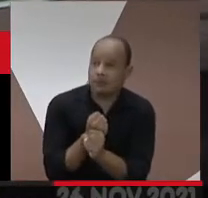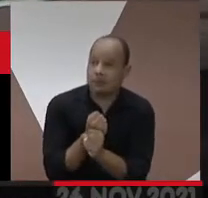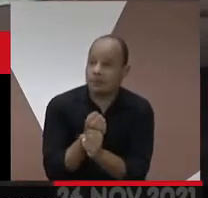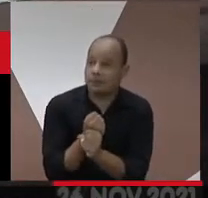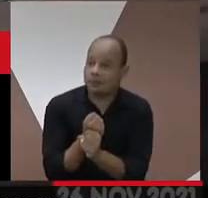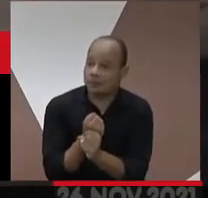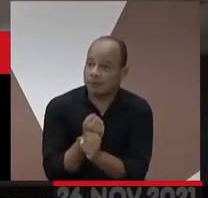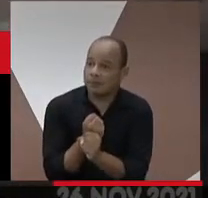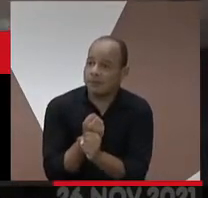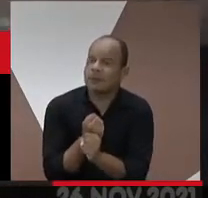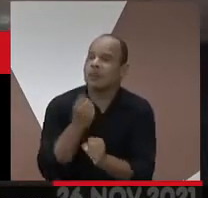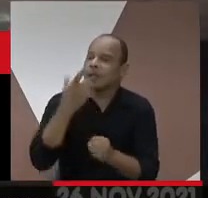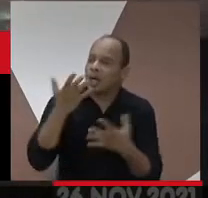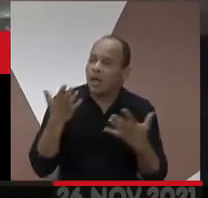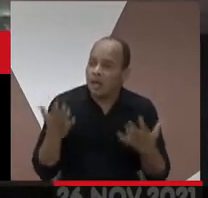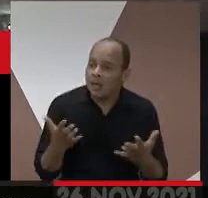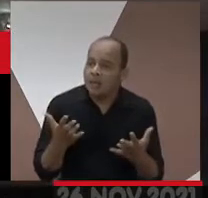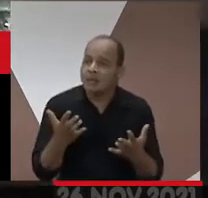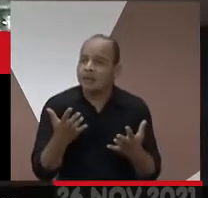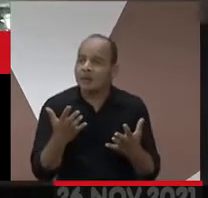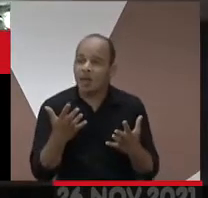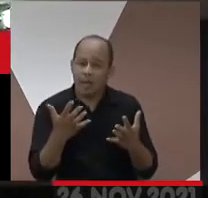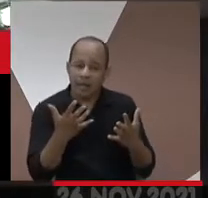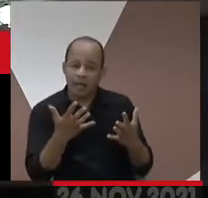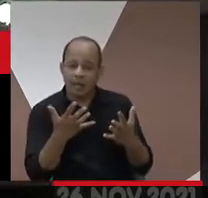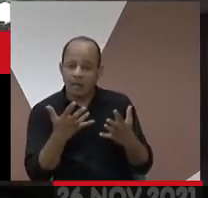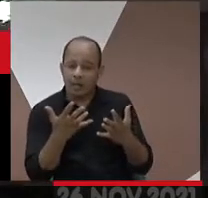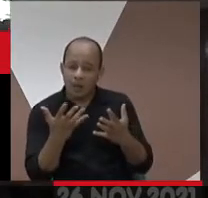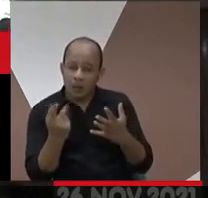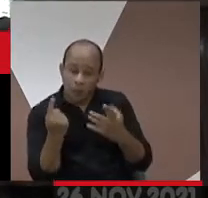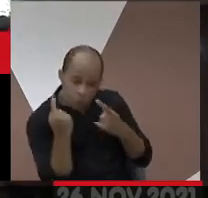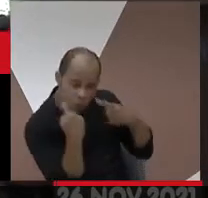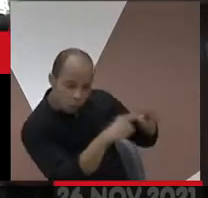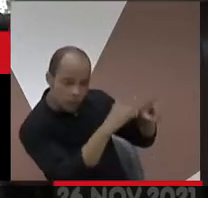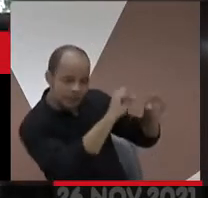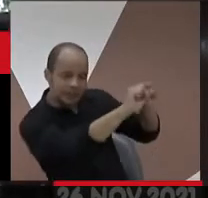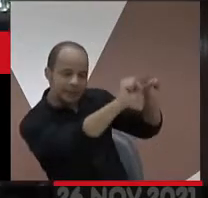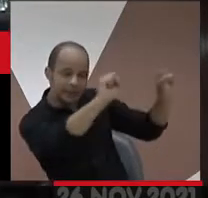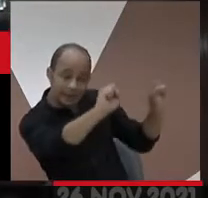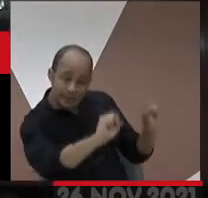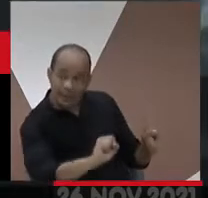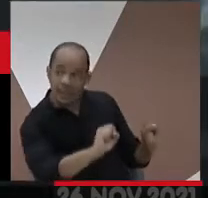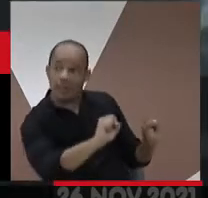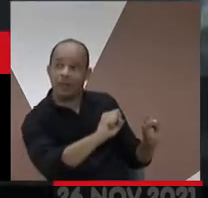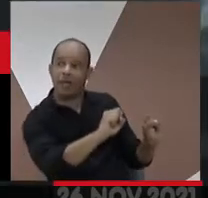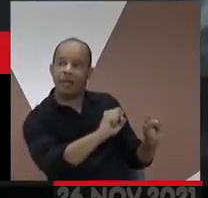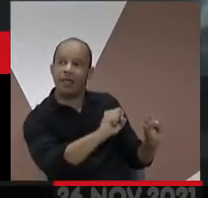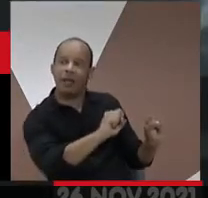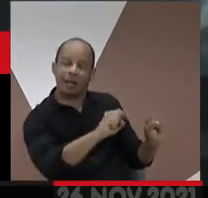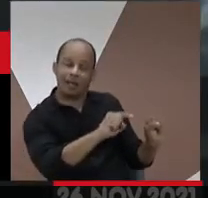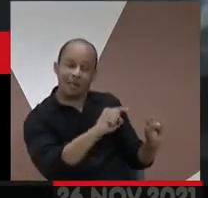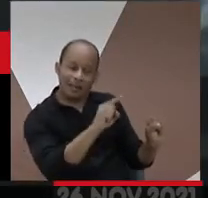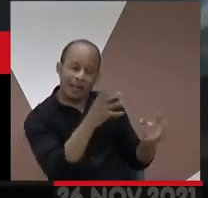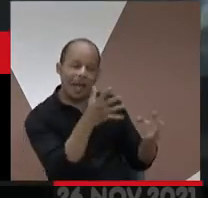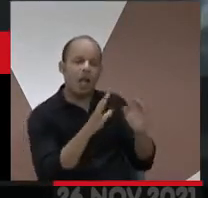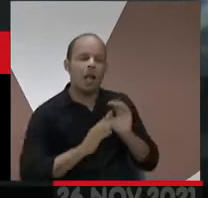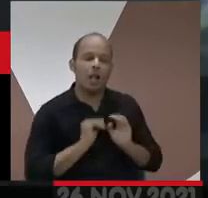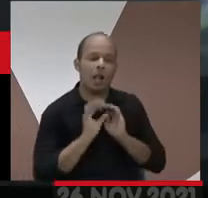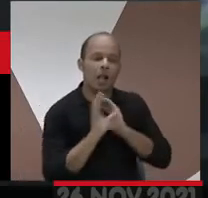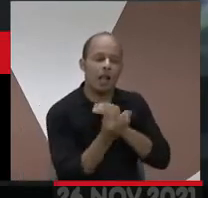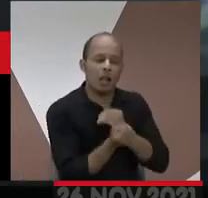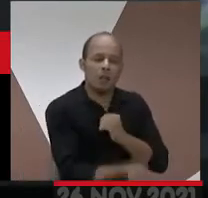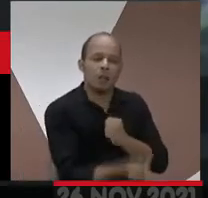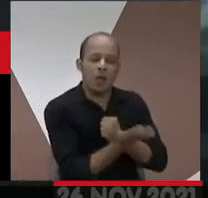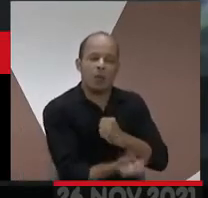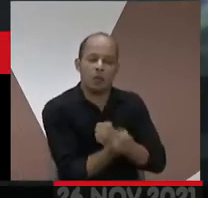de costas a esses sistemas que implantaram no Brasil uma corrupção que